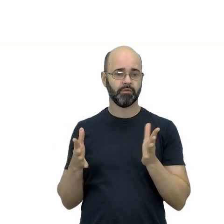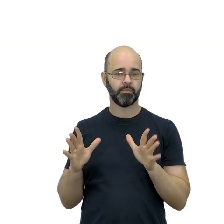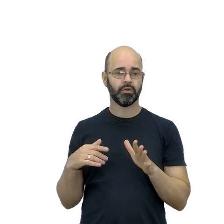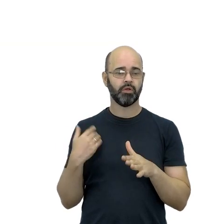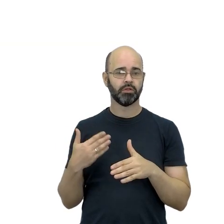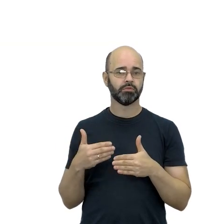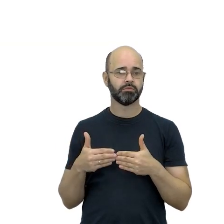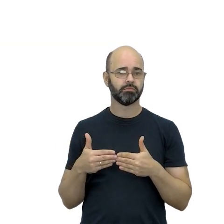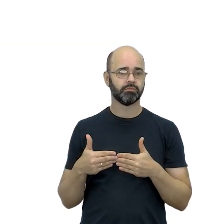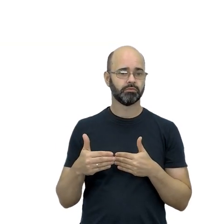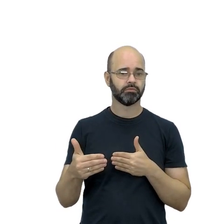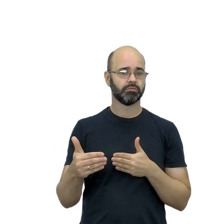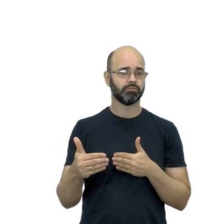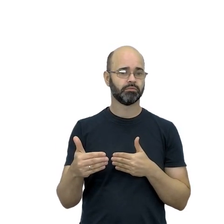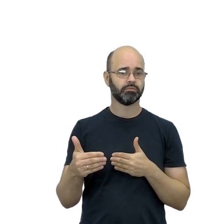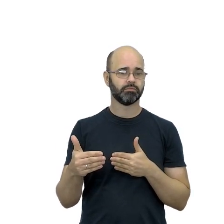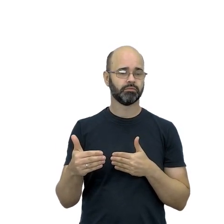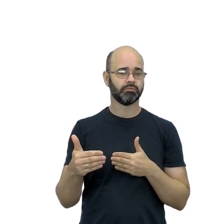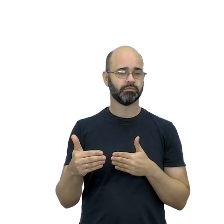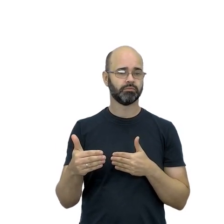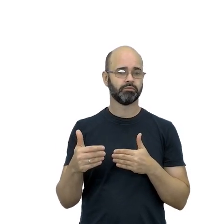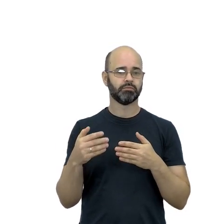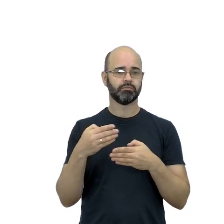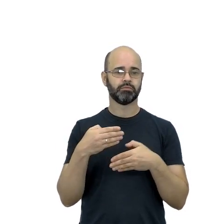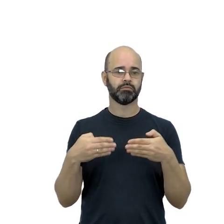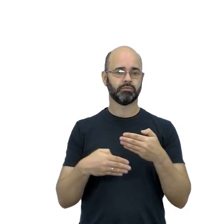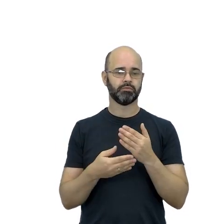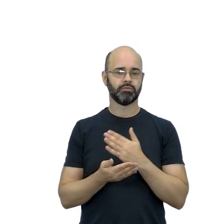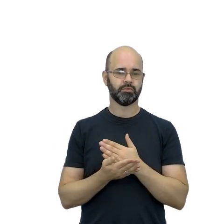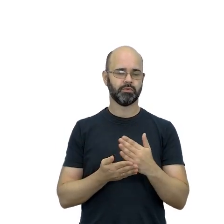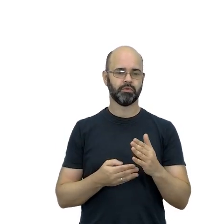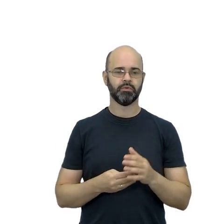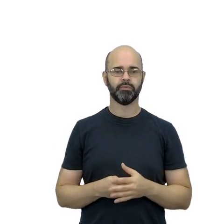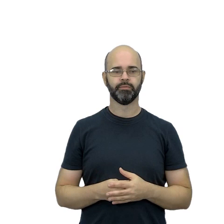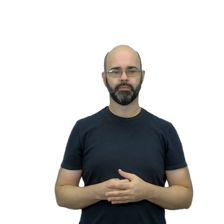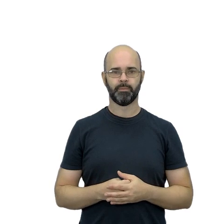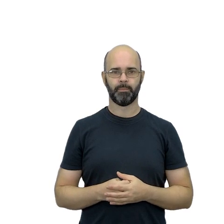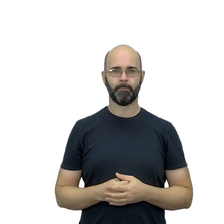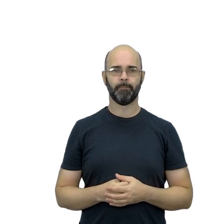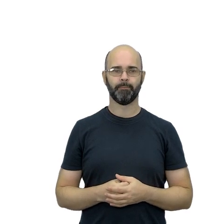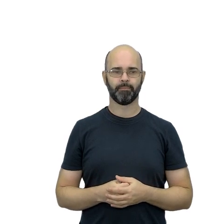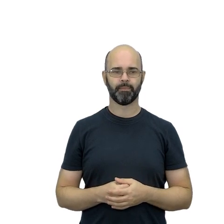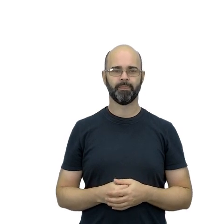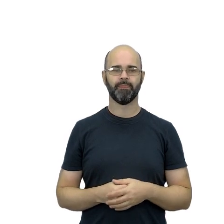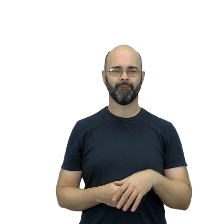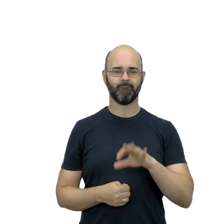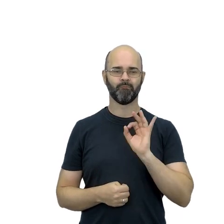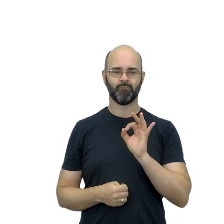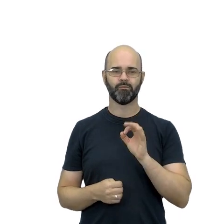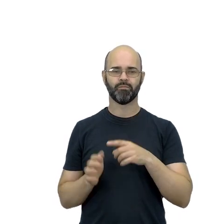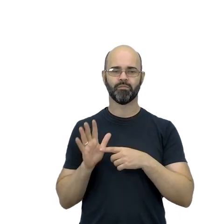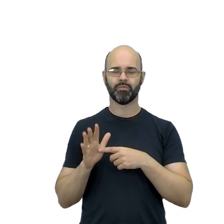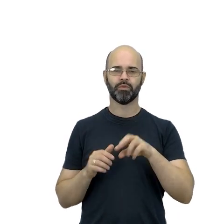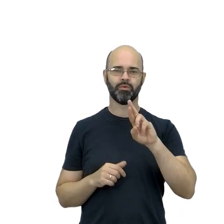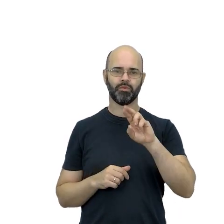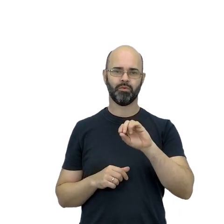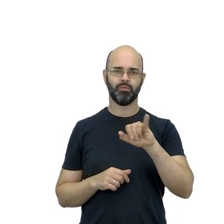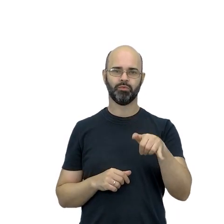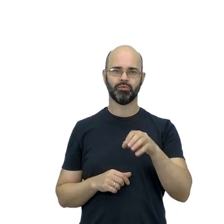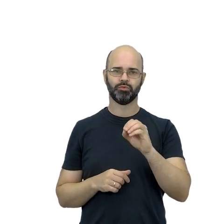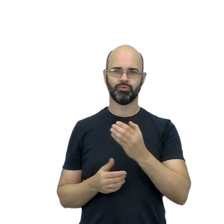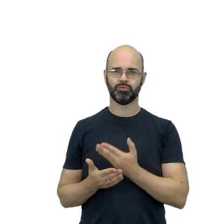para o próximo Isso. slide. Isso é importante mostrar que a Rojo, né, que ela faz aí o estudo